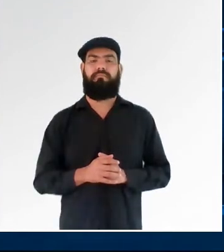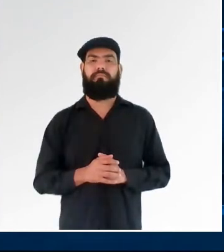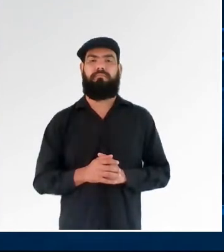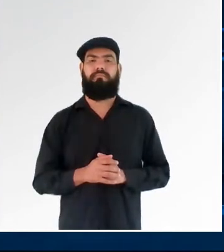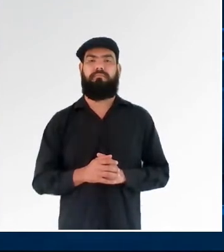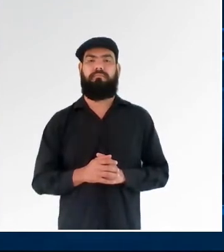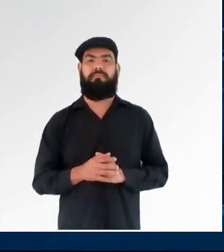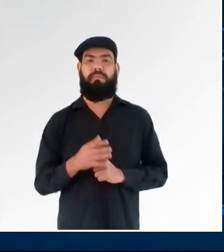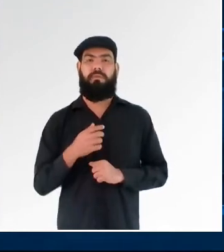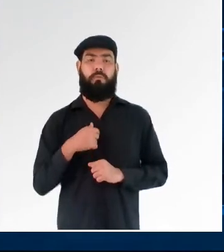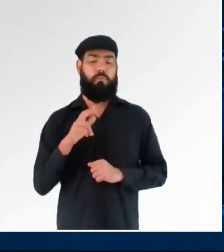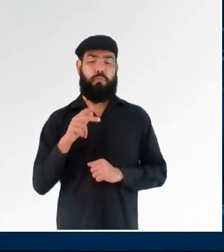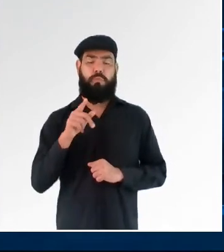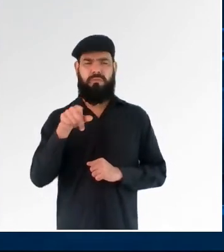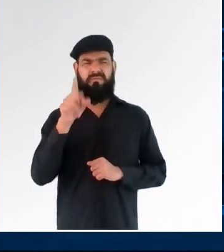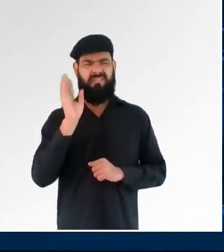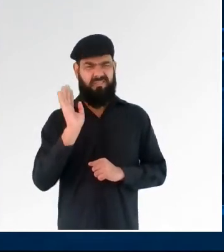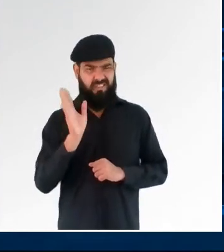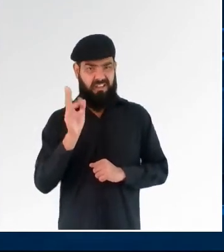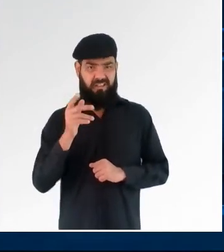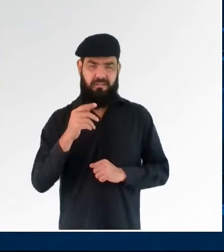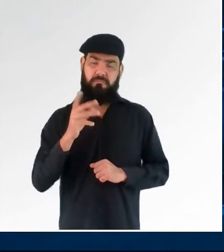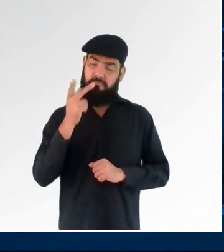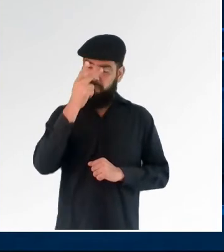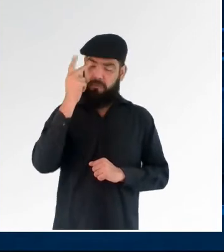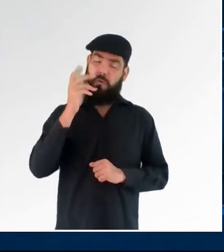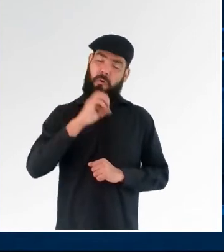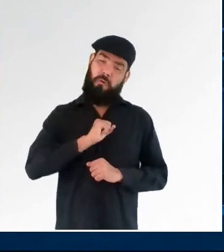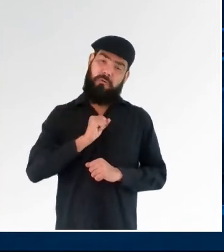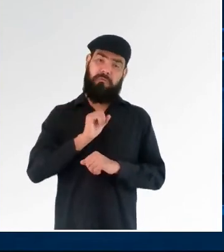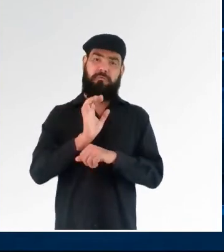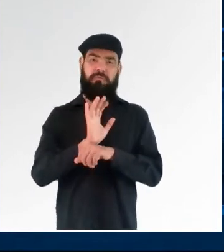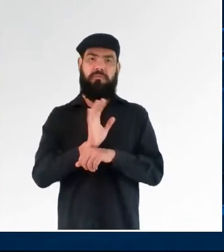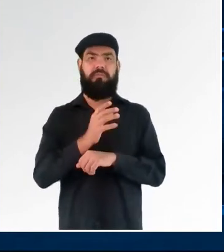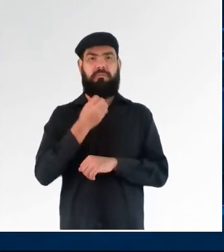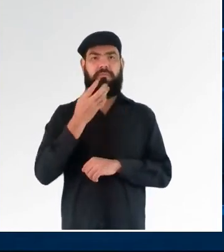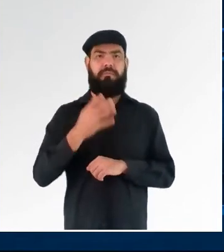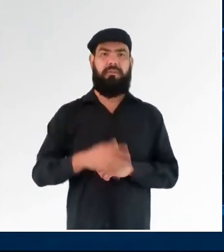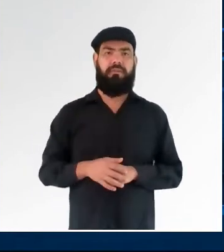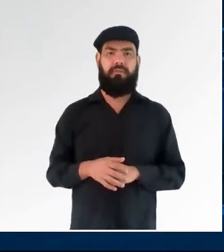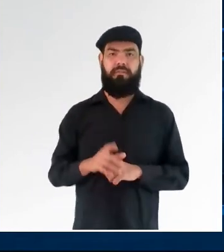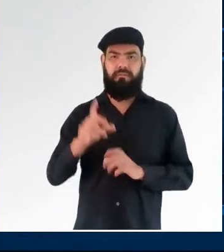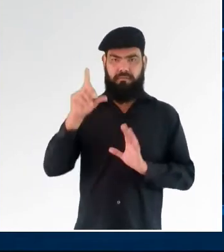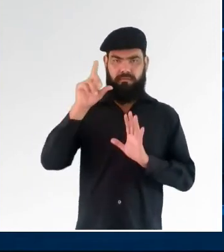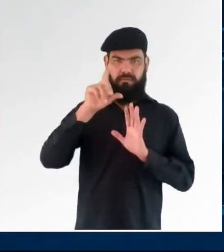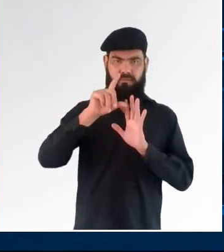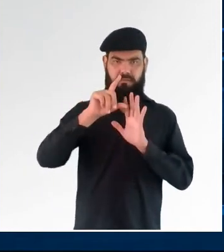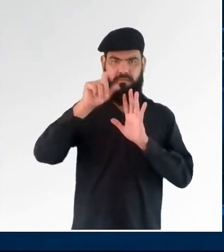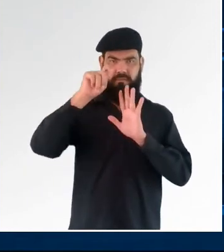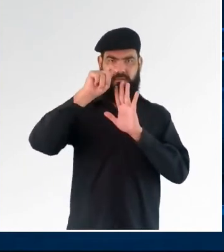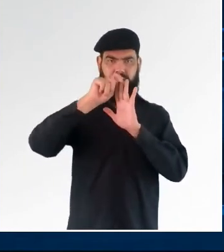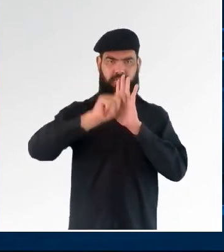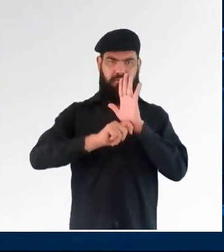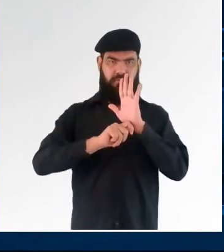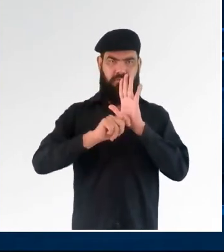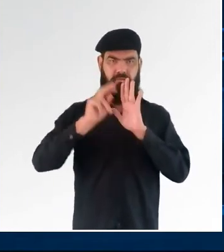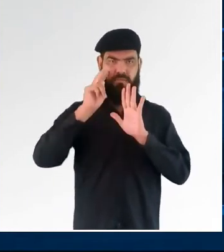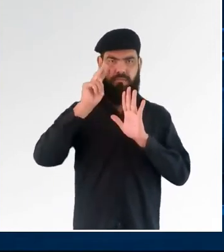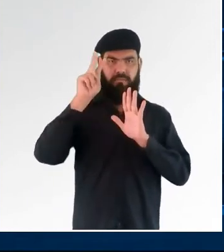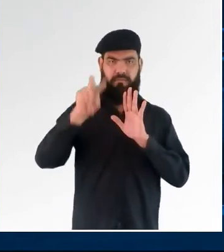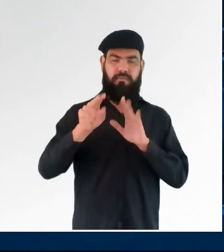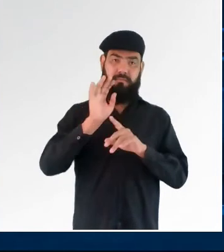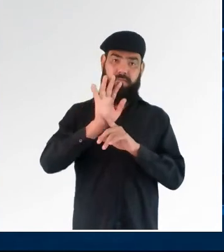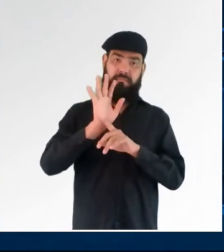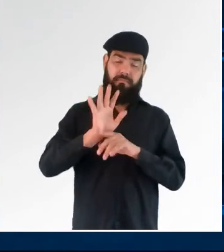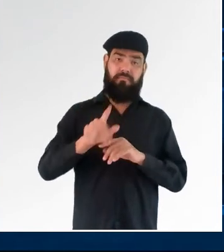adora Aquaman e adora os filmes. Muito bem, então temos o texto aí, olha só, temos o texto que nós vamos apresentar, Falamos então